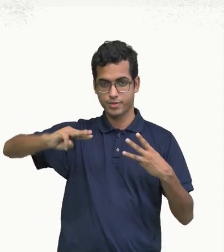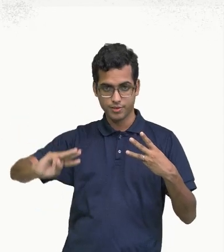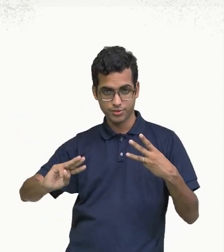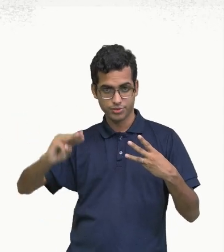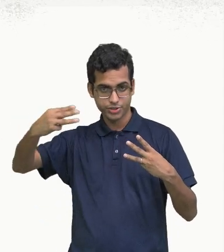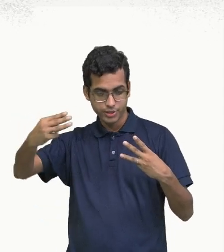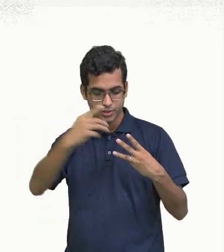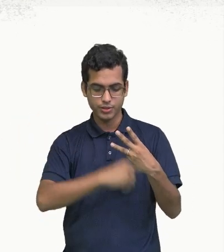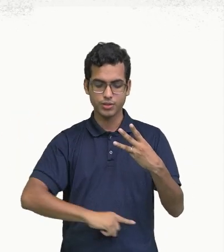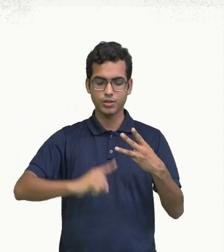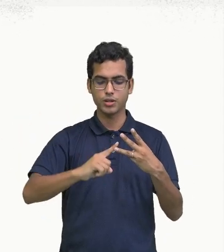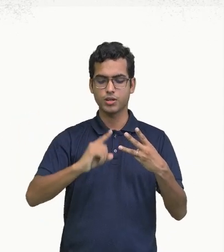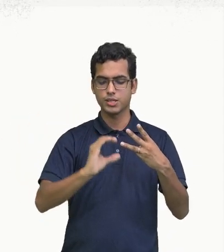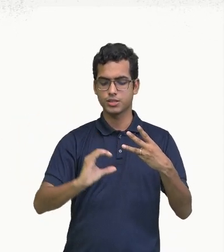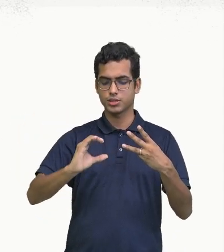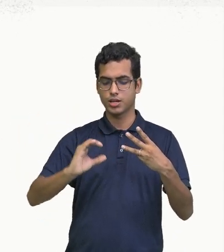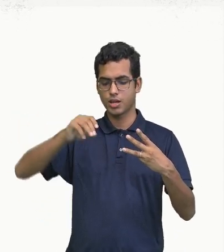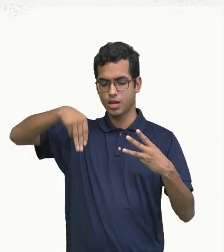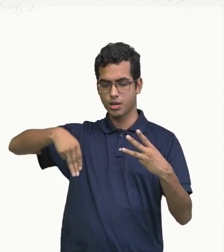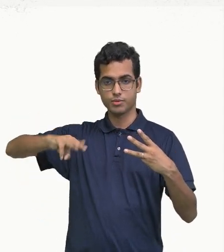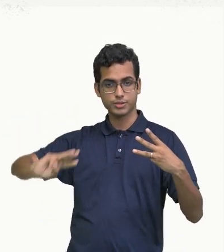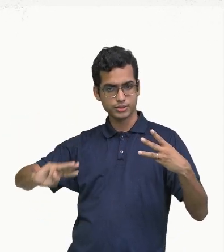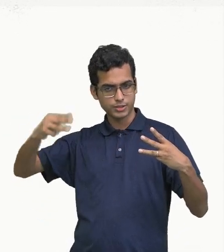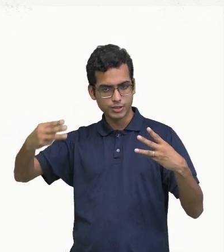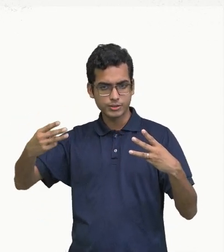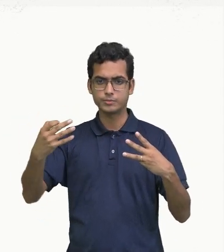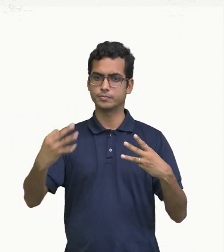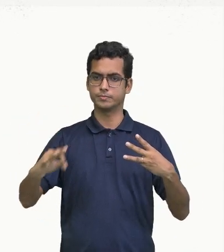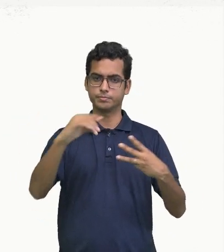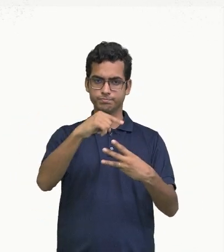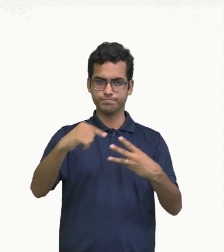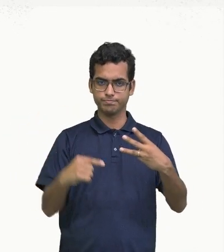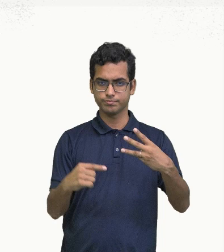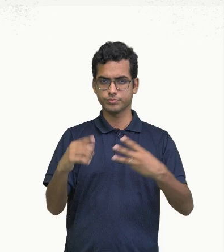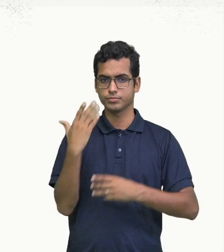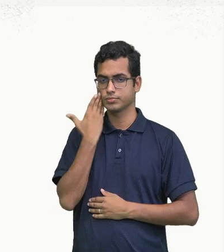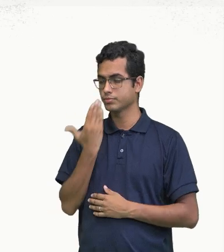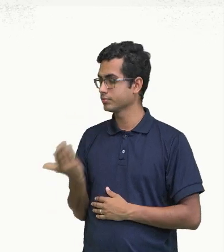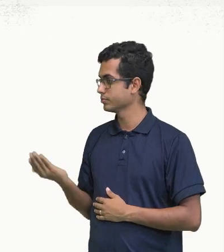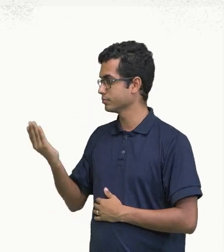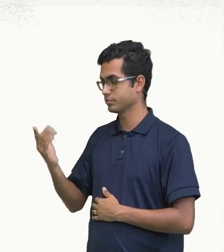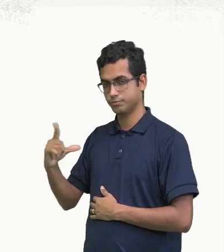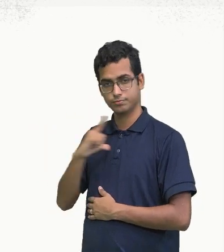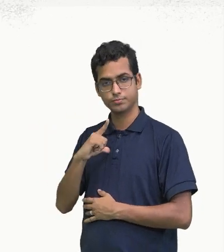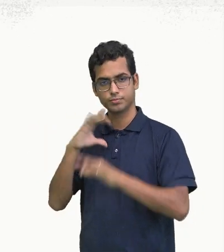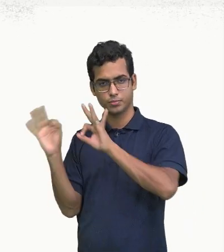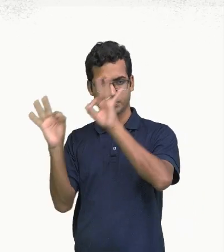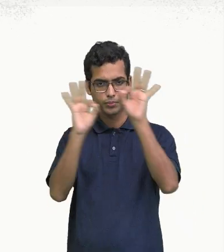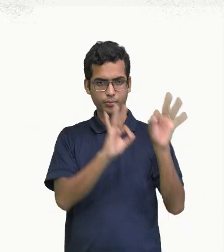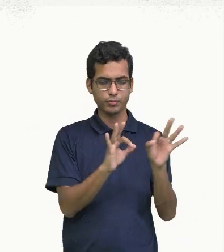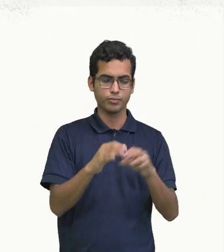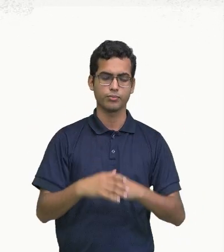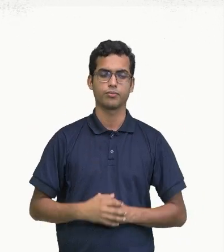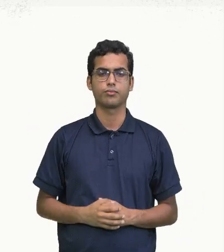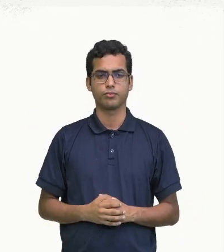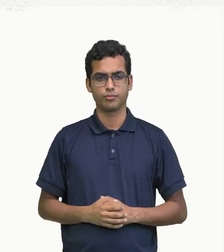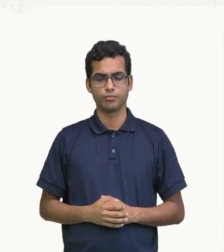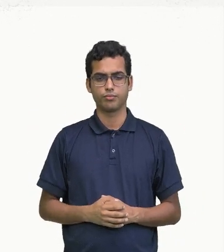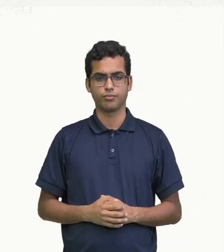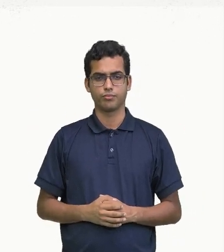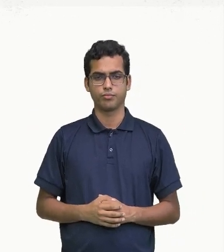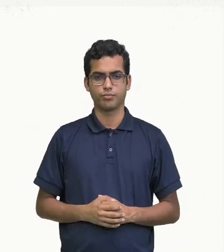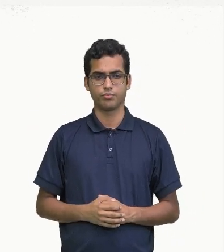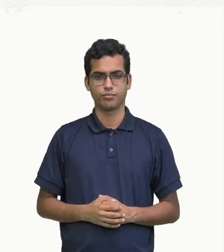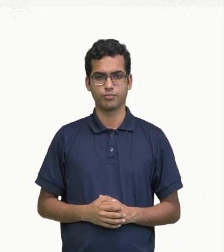aparecer, logo após eles, cúbicos. Metros cúbicos, centímetros cúbicos ou decímetros cúbicos. E